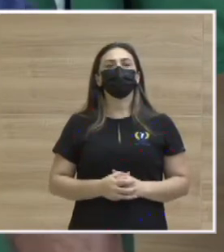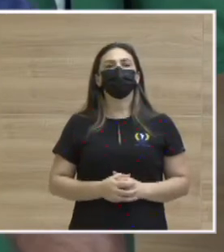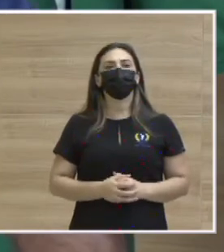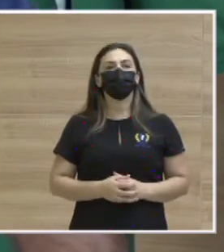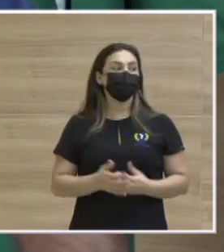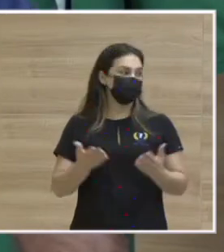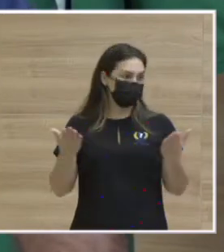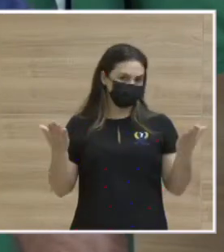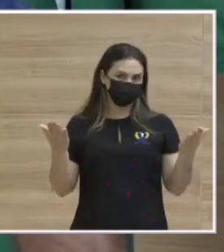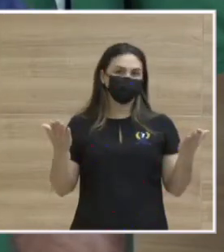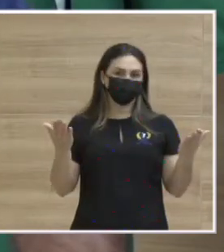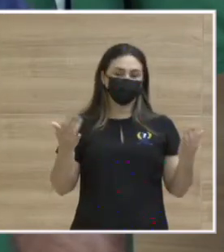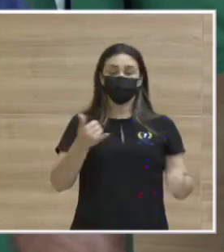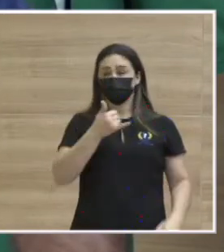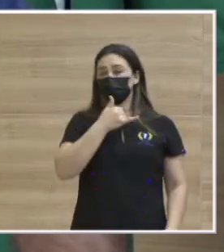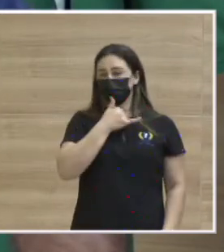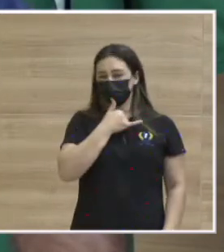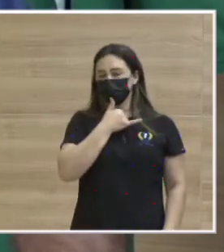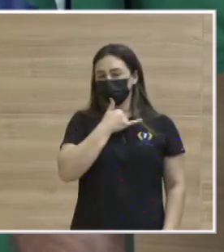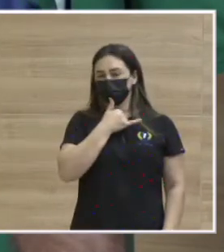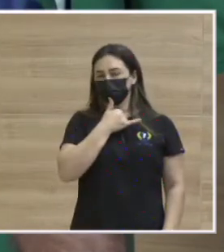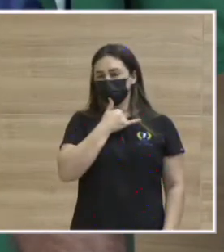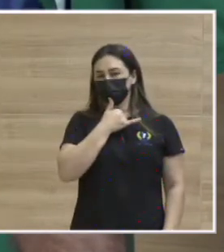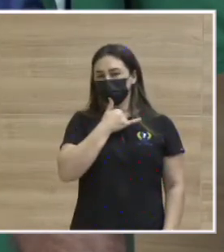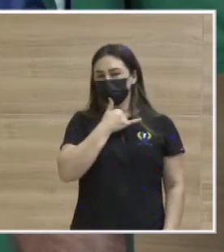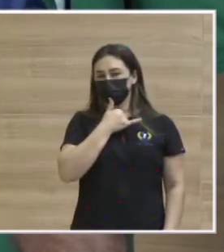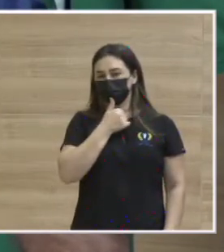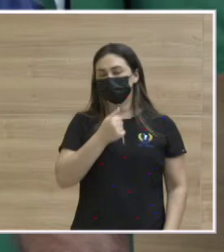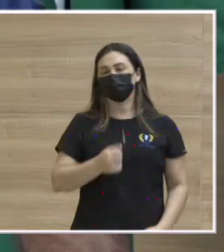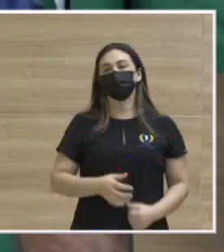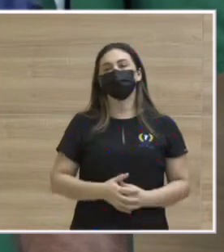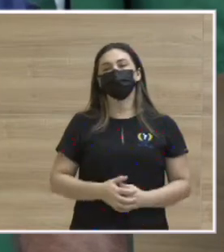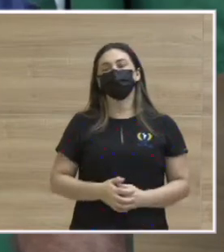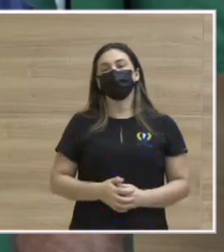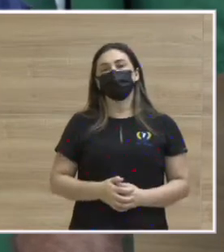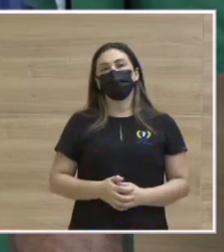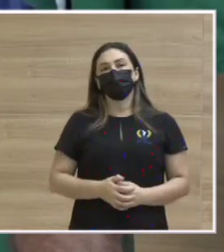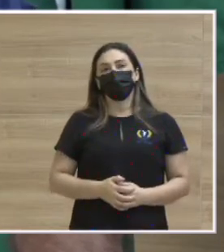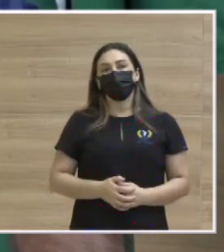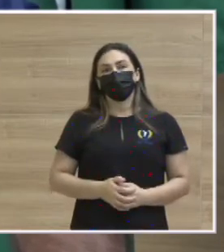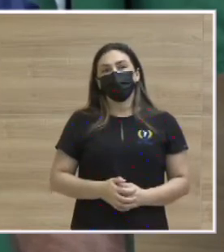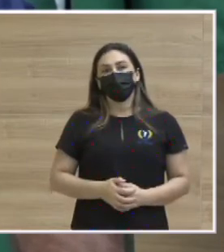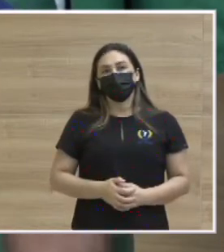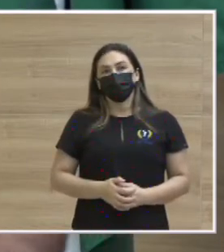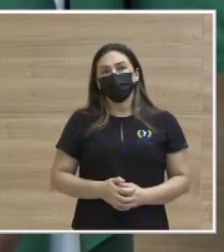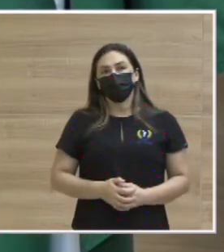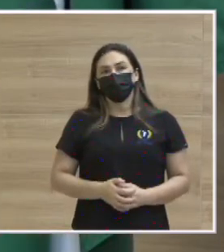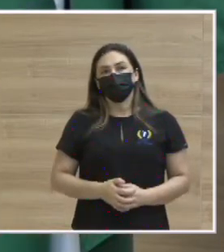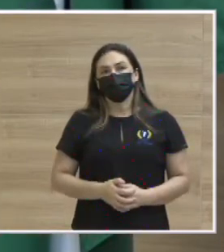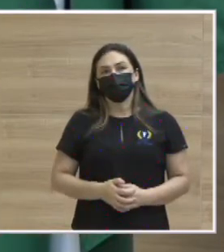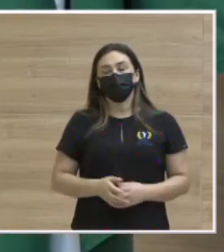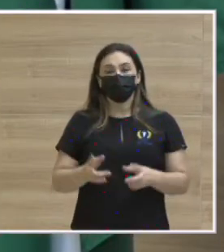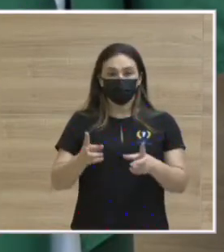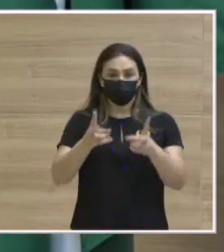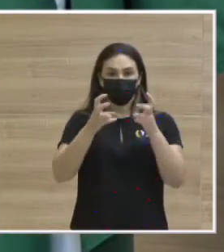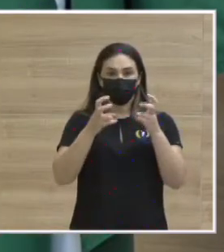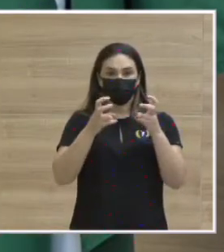Senhores, é triste, né, falar isso, mas é só a gente ver essa